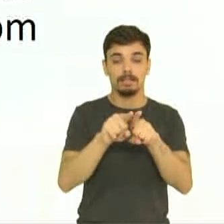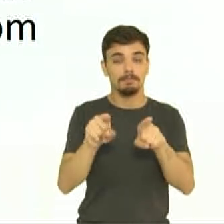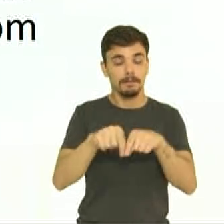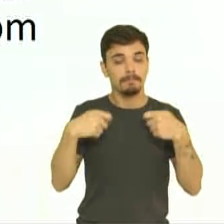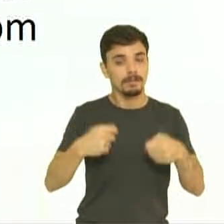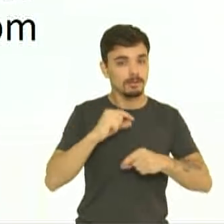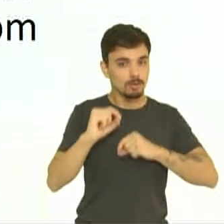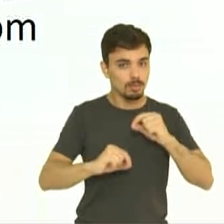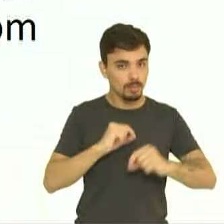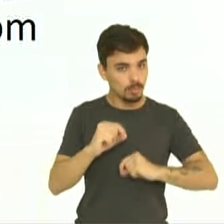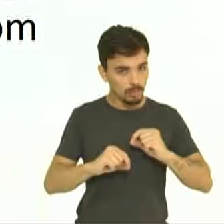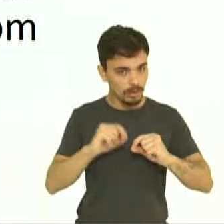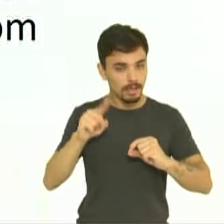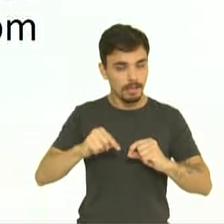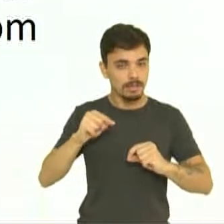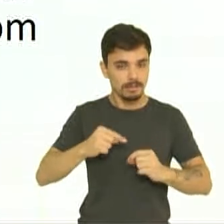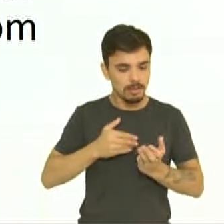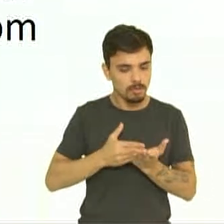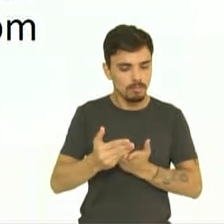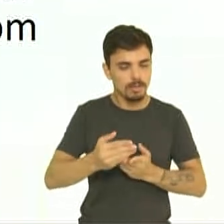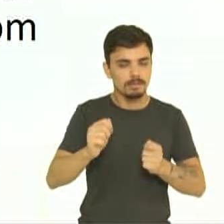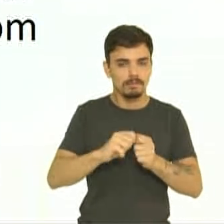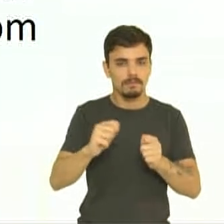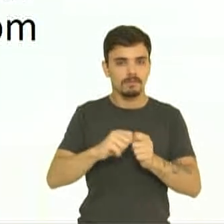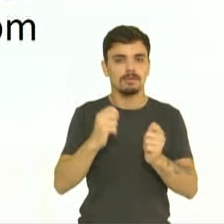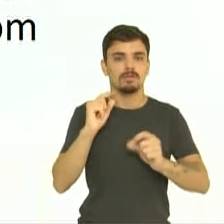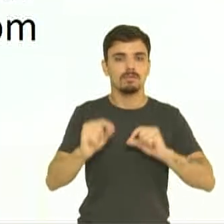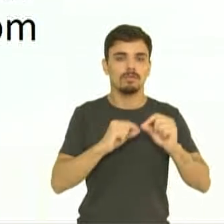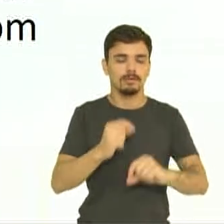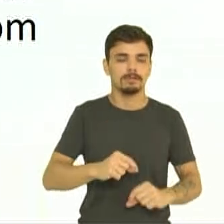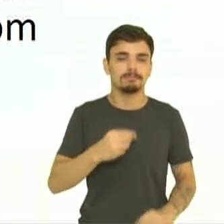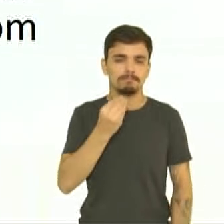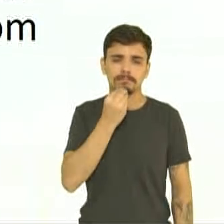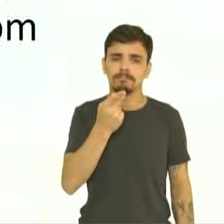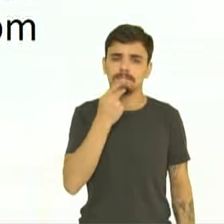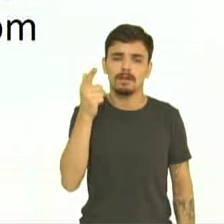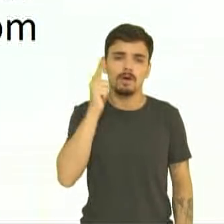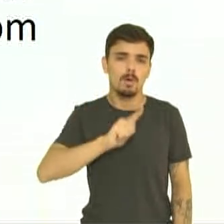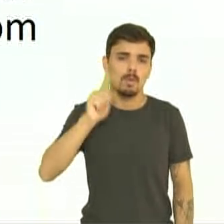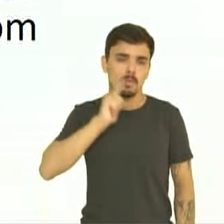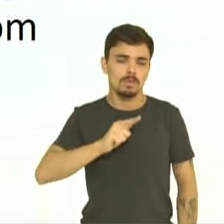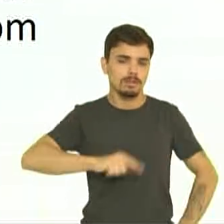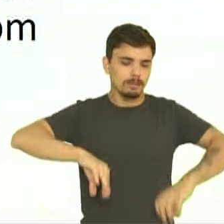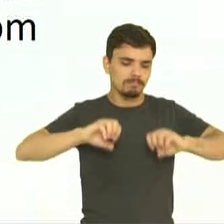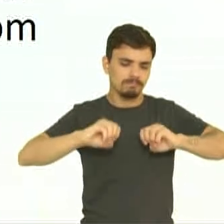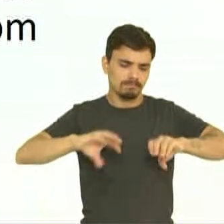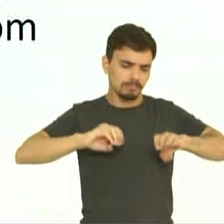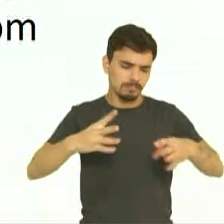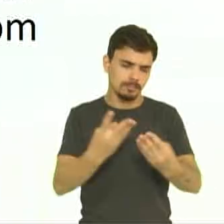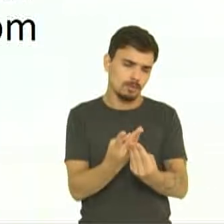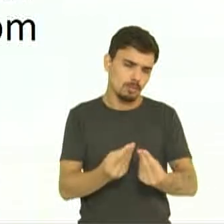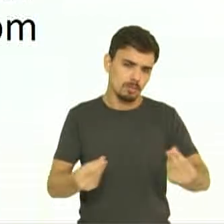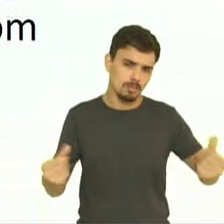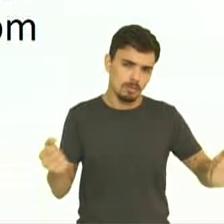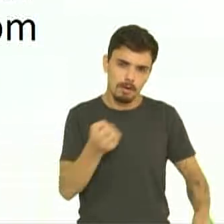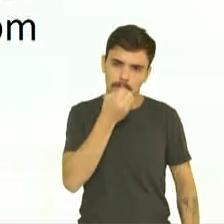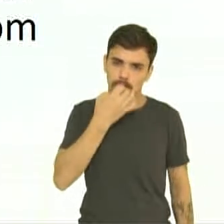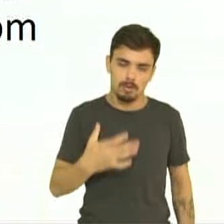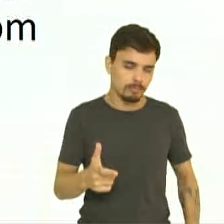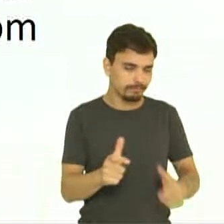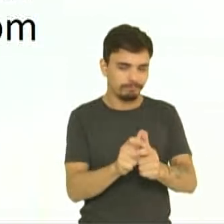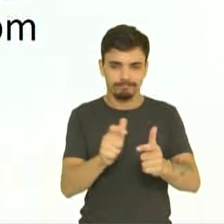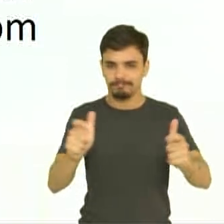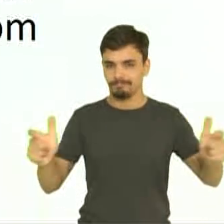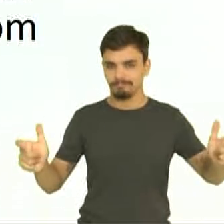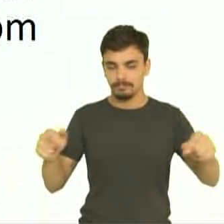que se essa iniciativa for realizada, a probabilidade de atingir um ensino de qualidade é grande.